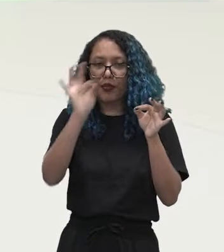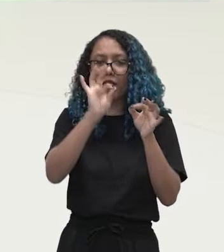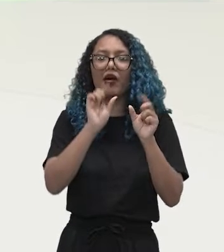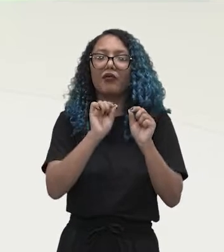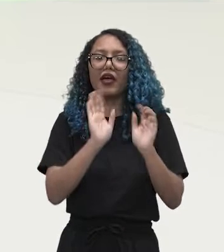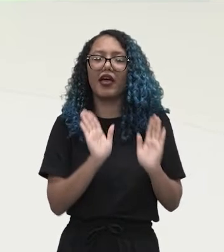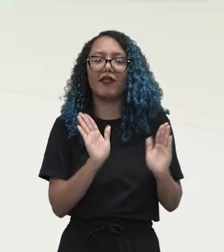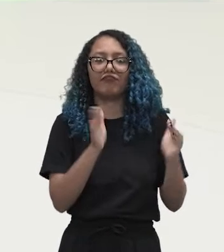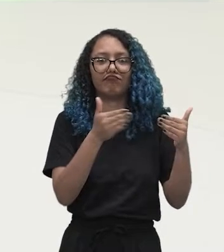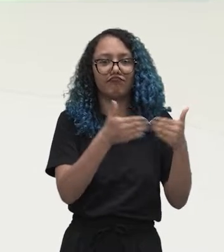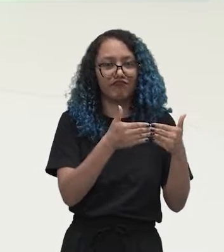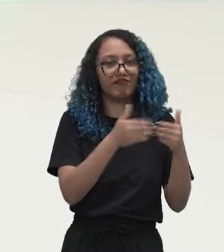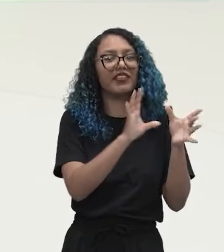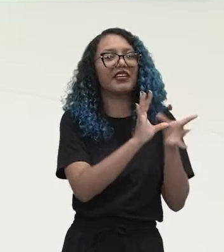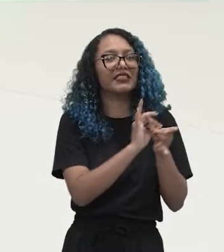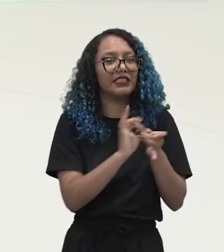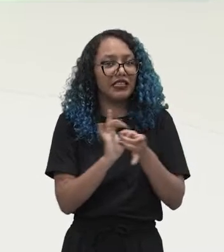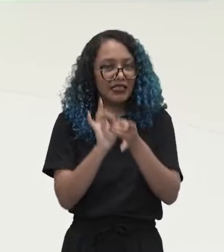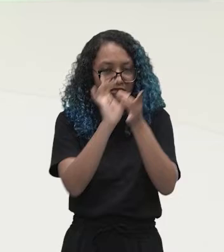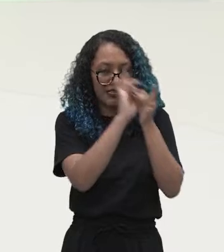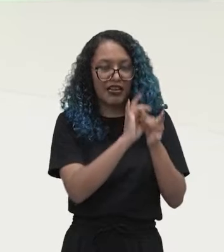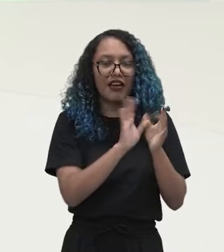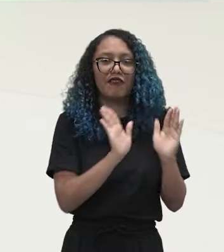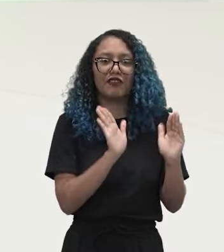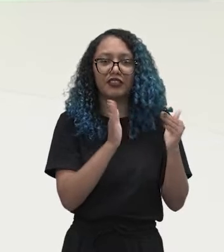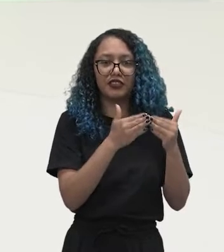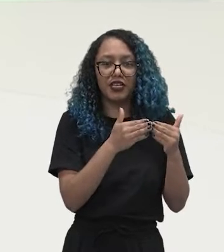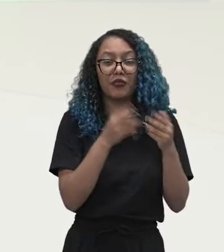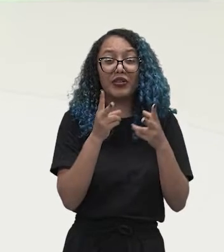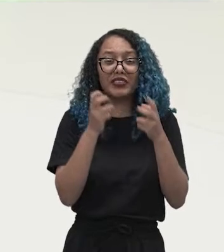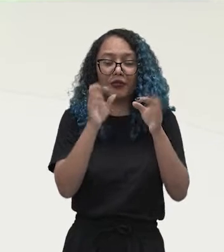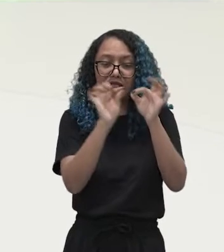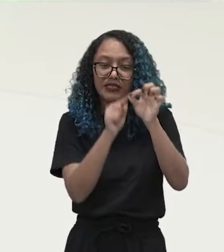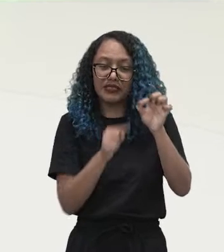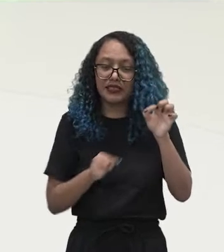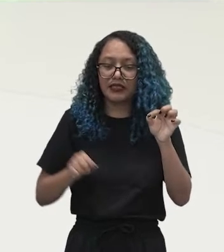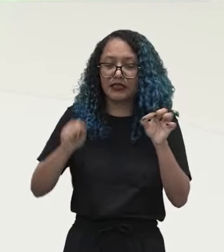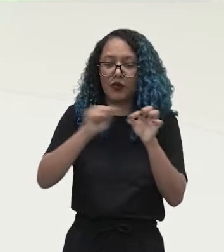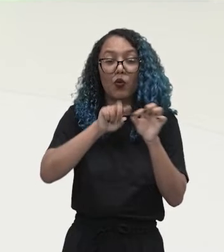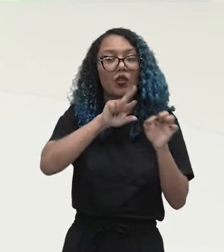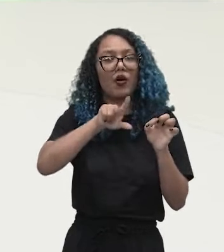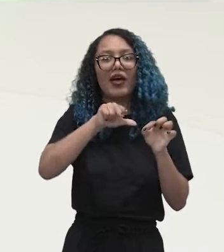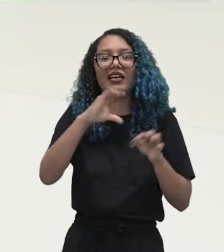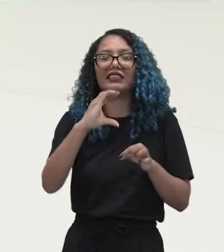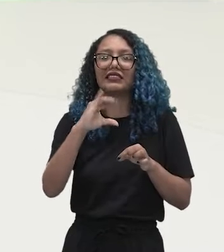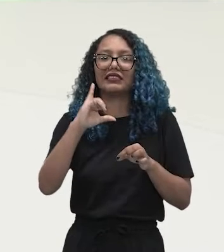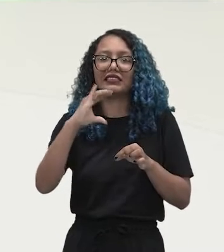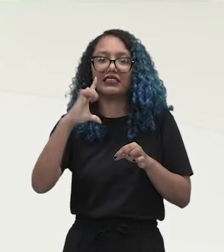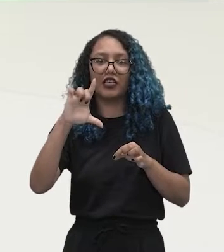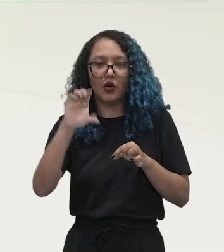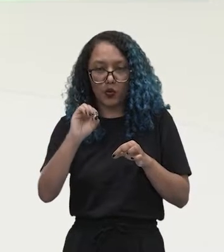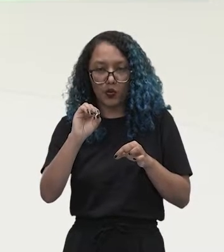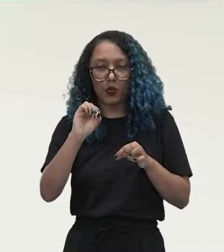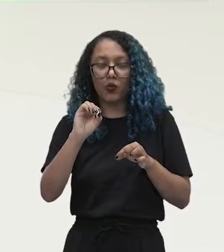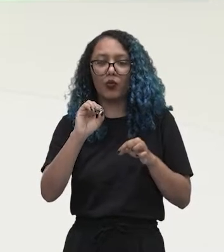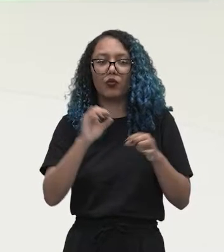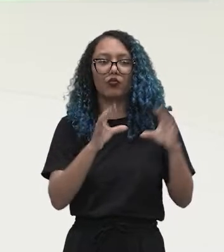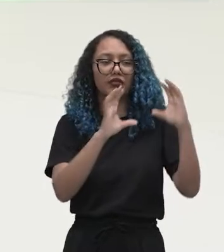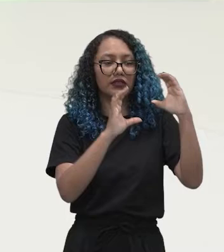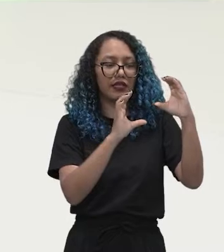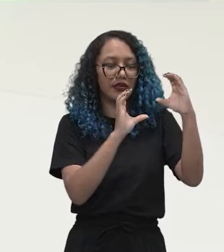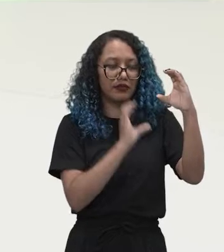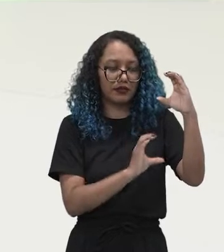cadeias fechadas. Observe, não é um círculo, é um ciclo. Os carbonos eles vão se ligando